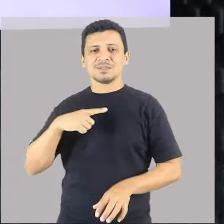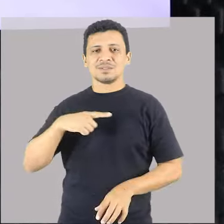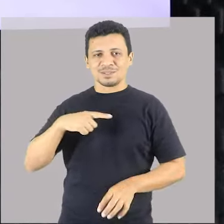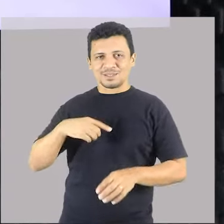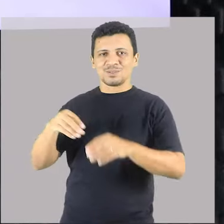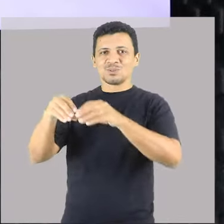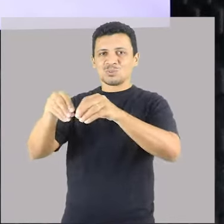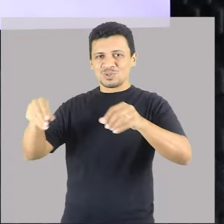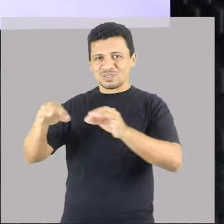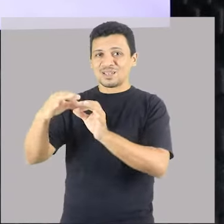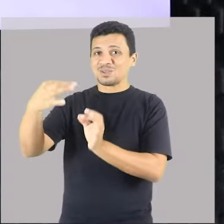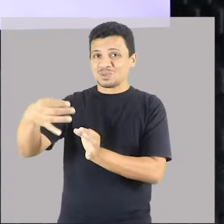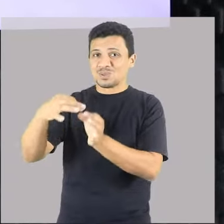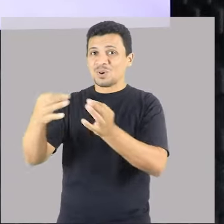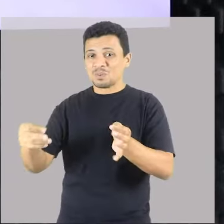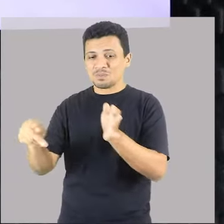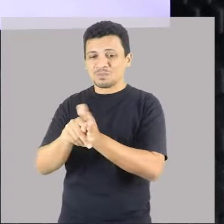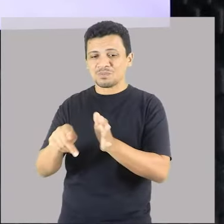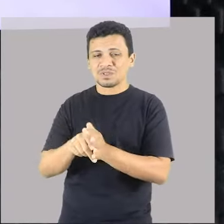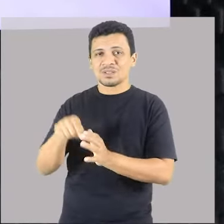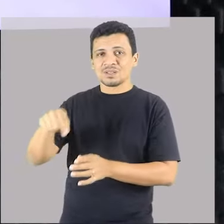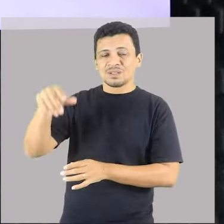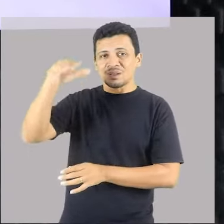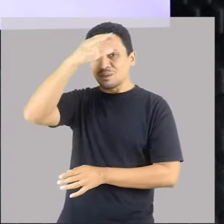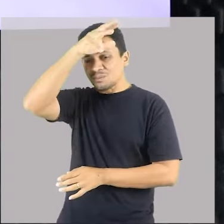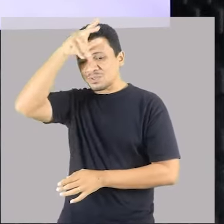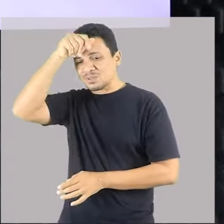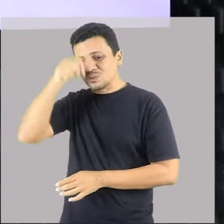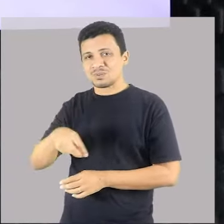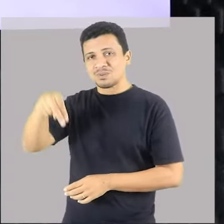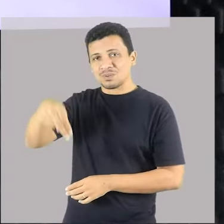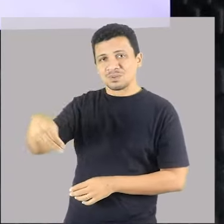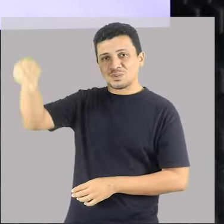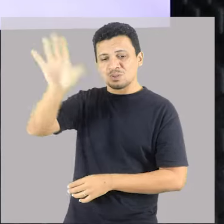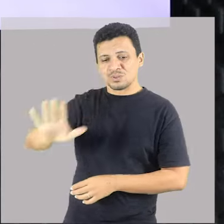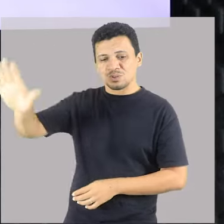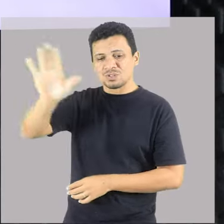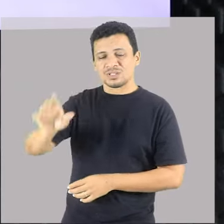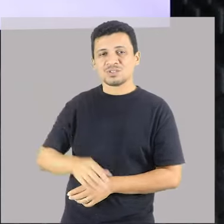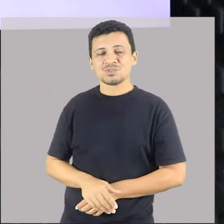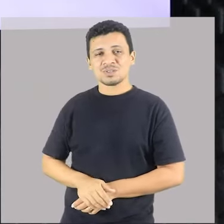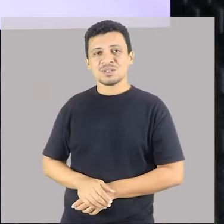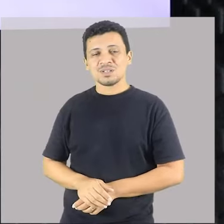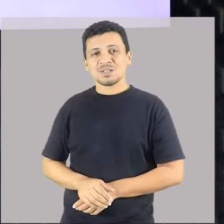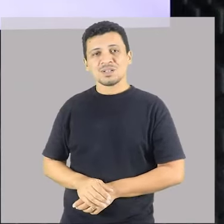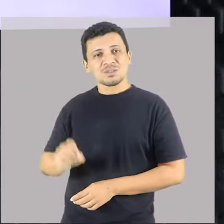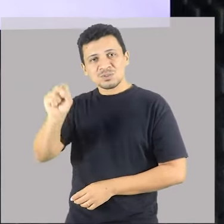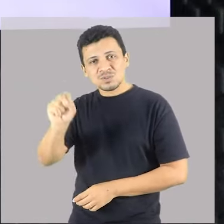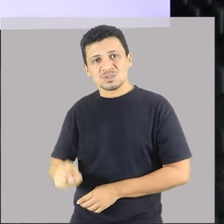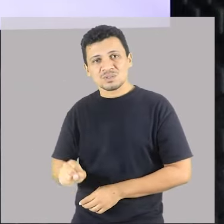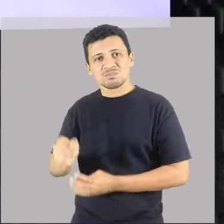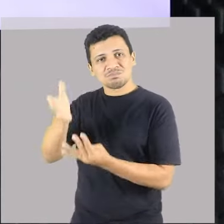território brasileiro só que Amazônia nordeste centro sul as regiões mudaram Marcos Como assim gente